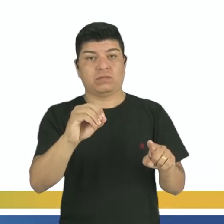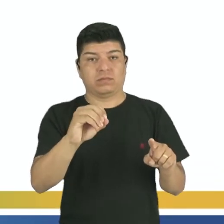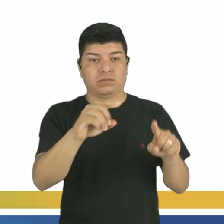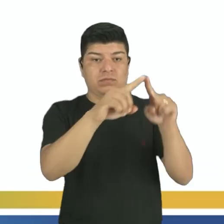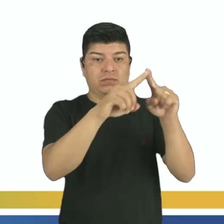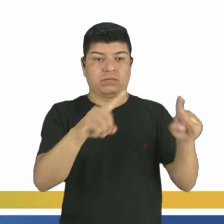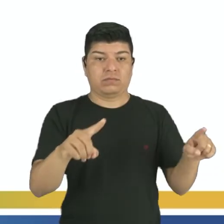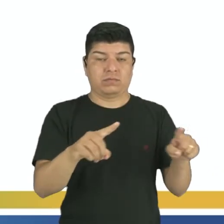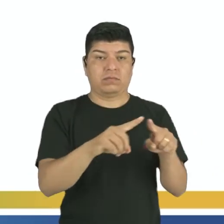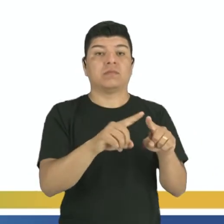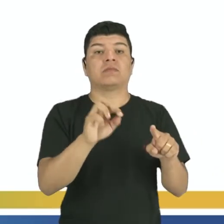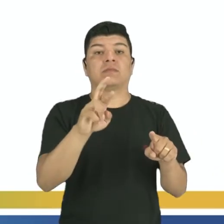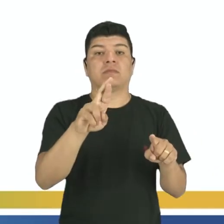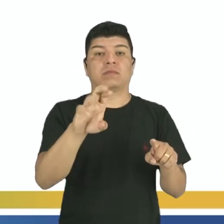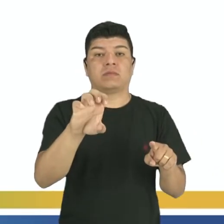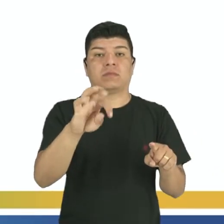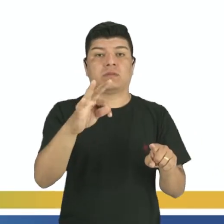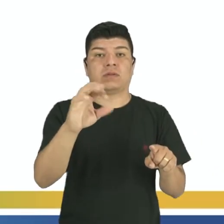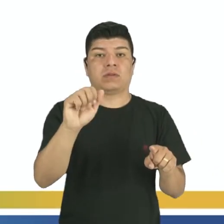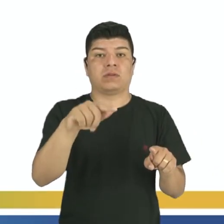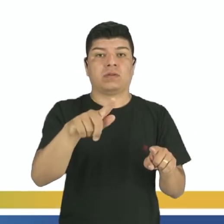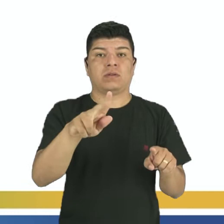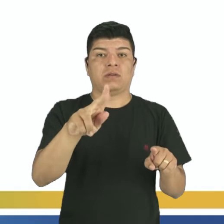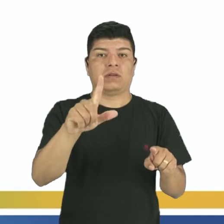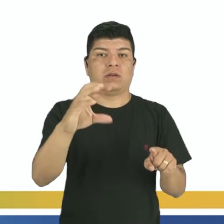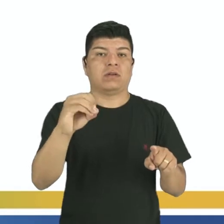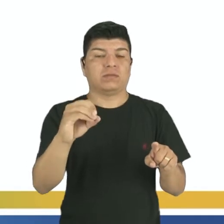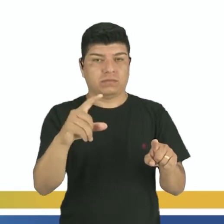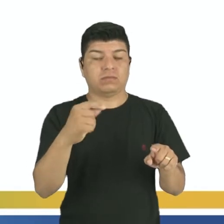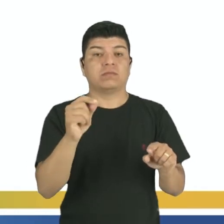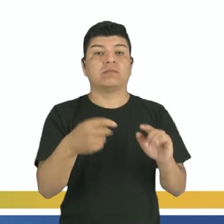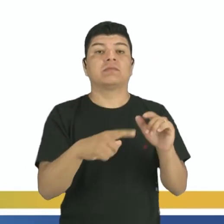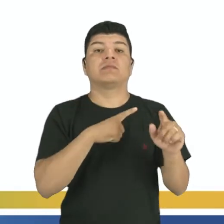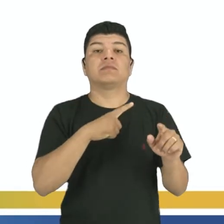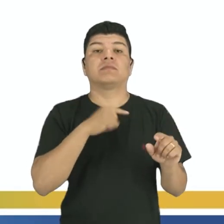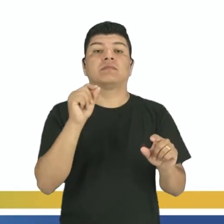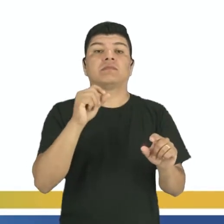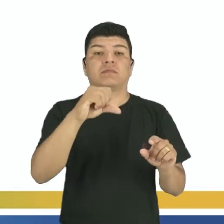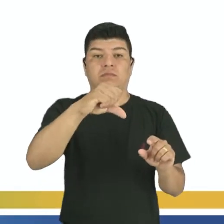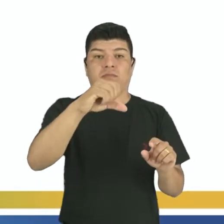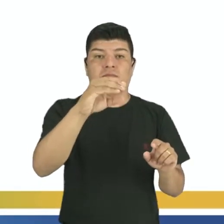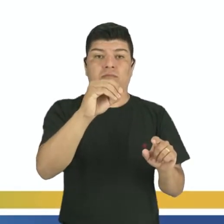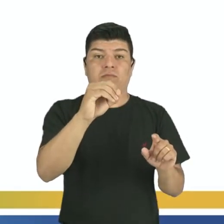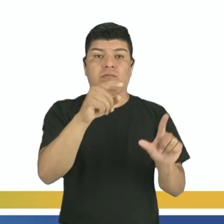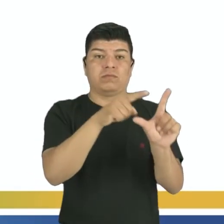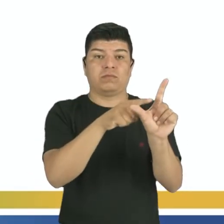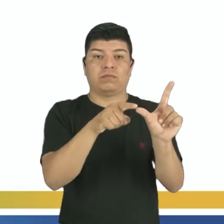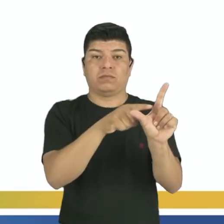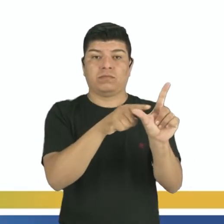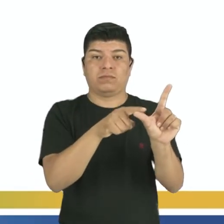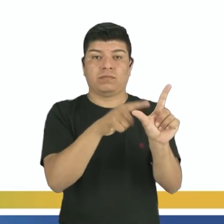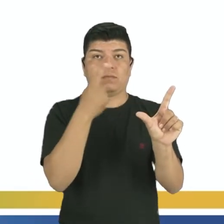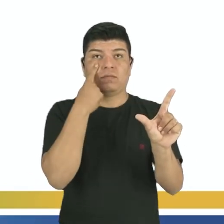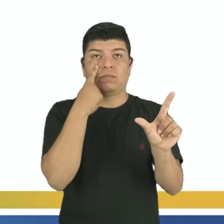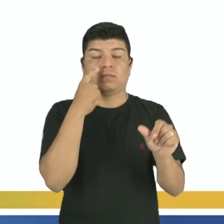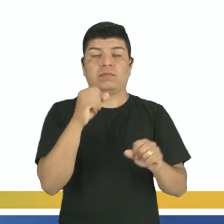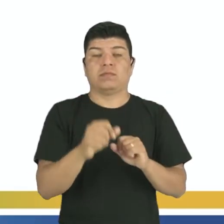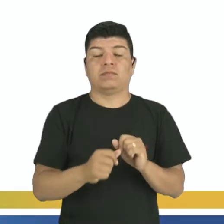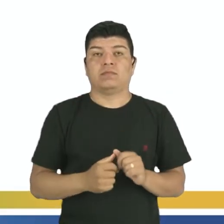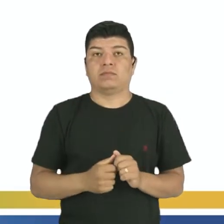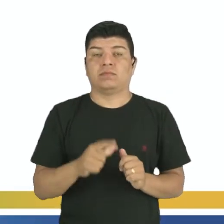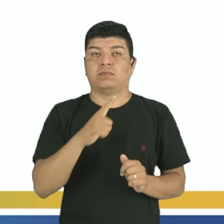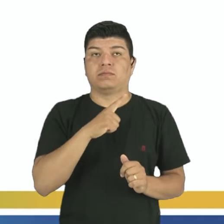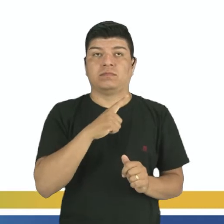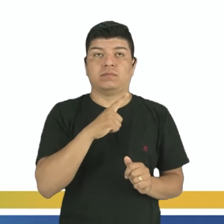um triângulo que possui um ângulo de 90 graus. Aqui nós temos o desenho dele, ó. Repare que quando